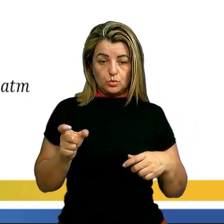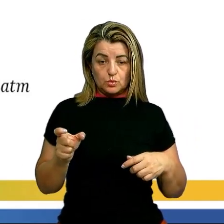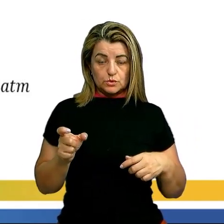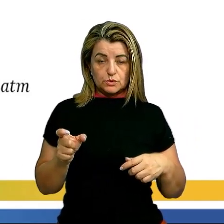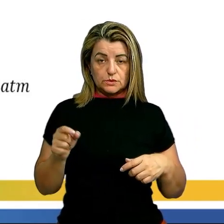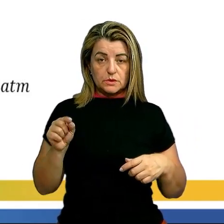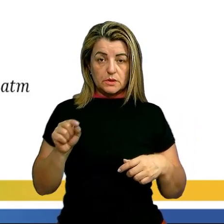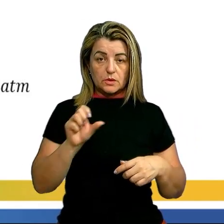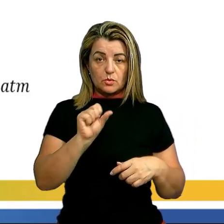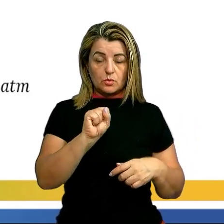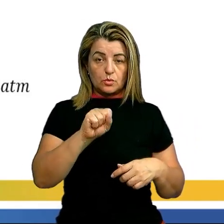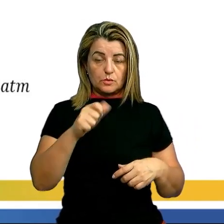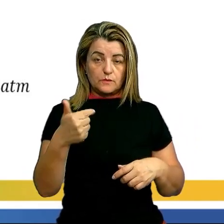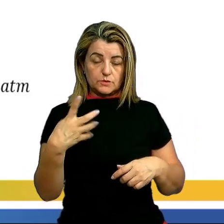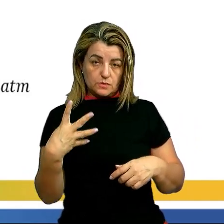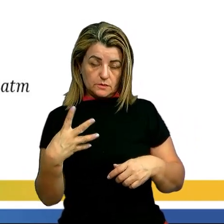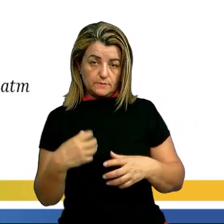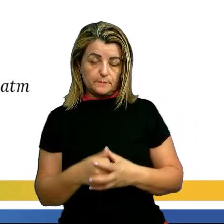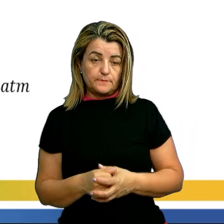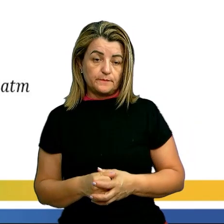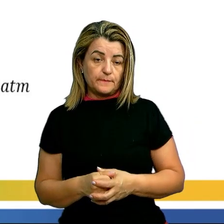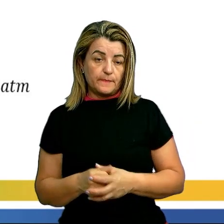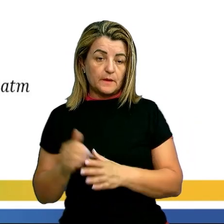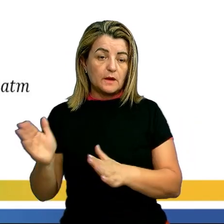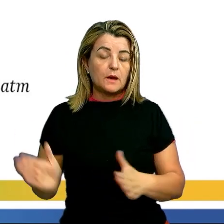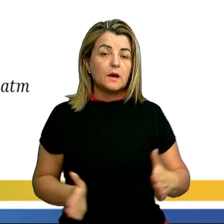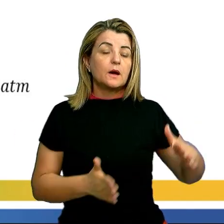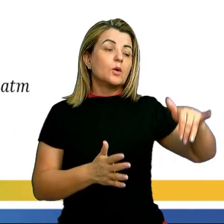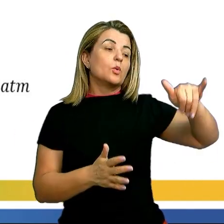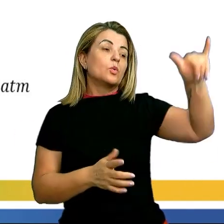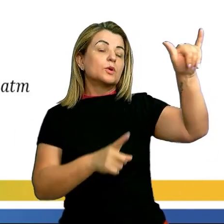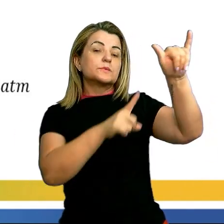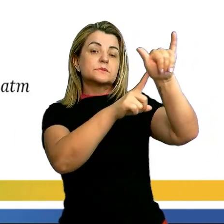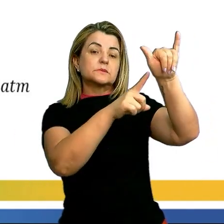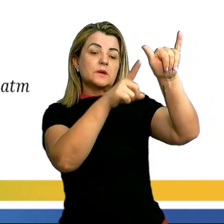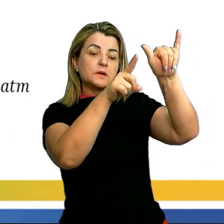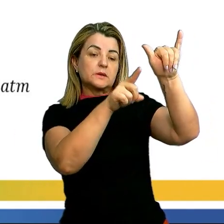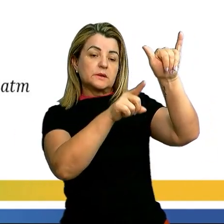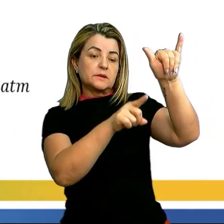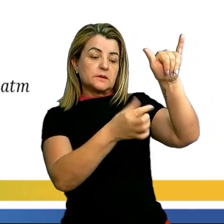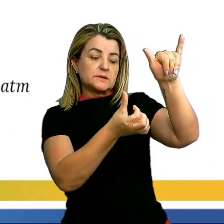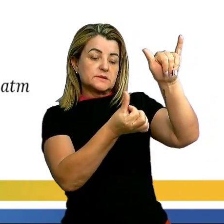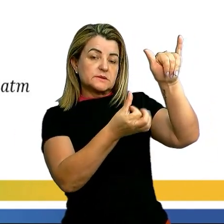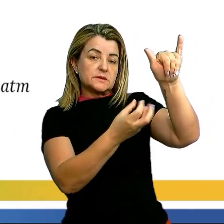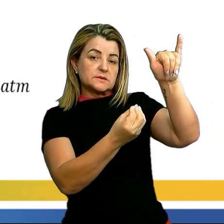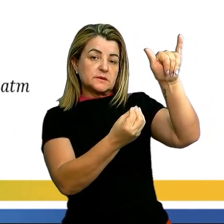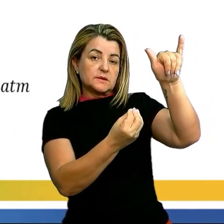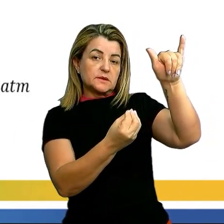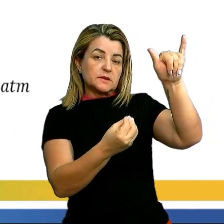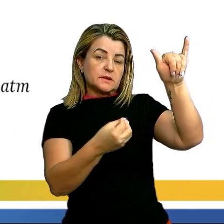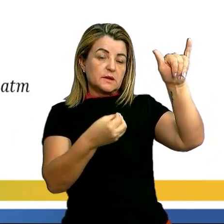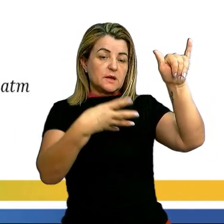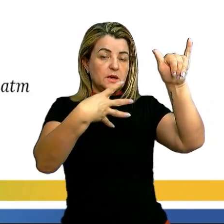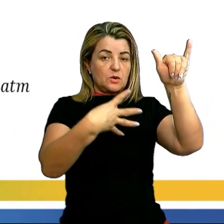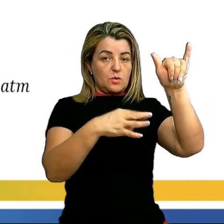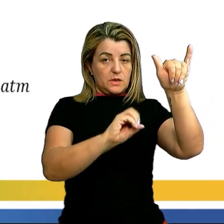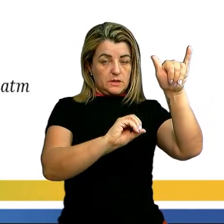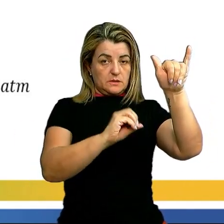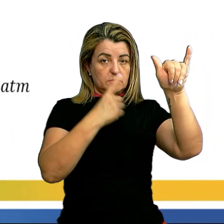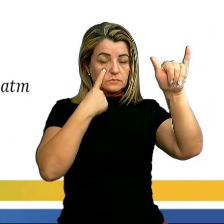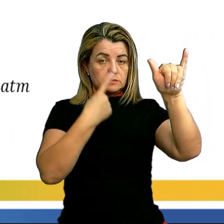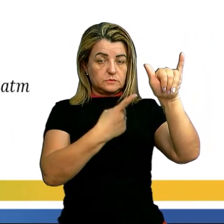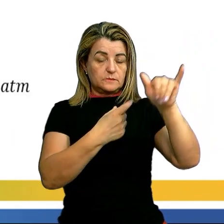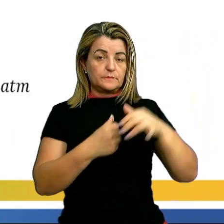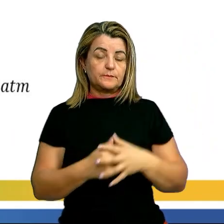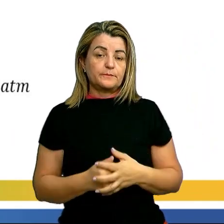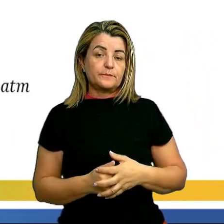e 24 e o y entre 60 e 40, tá bom? Observem